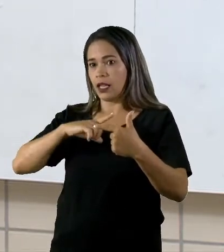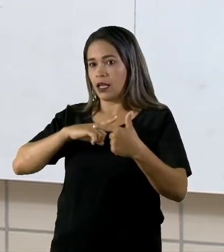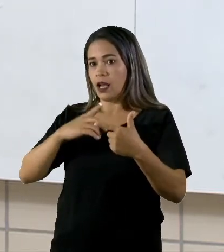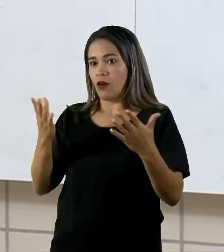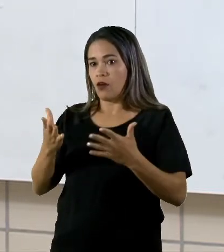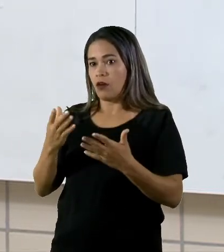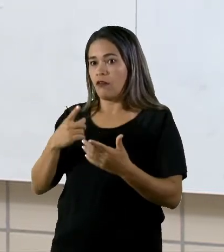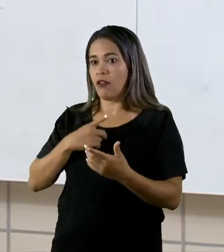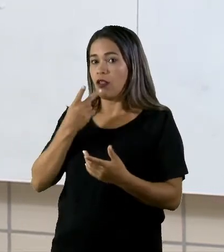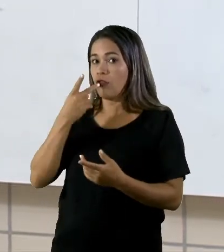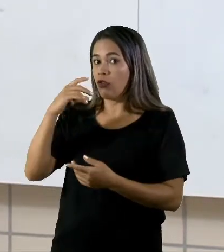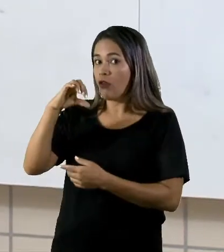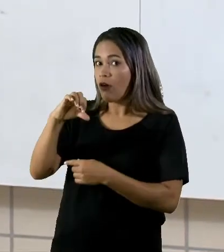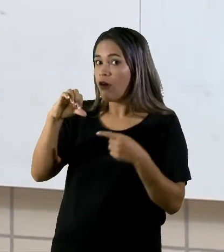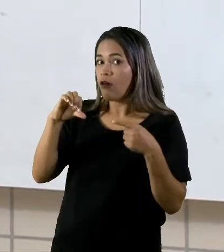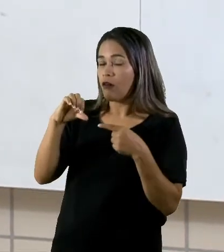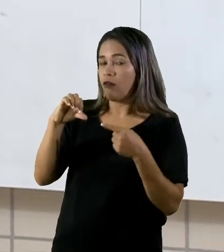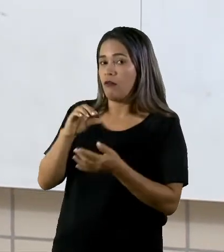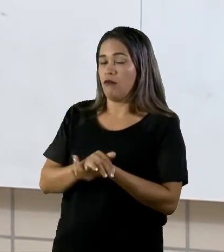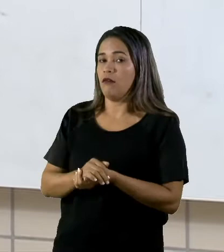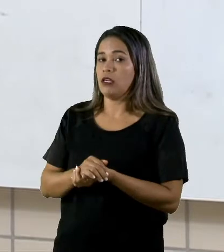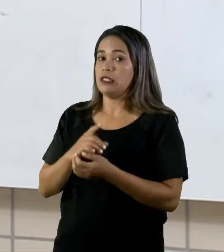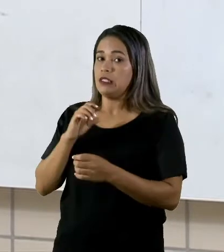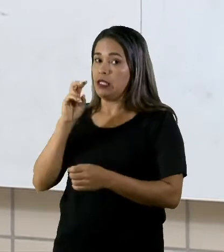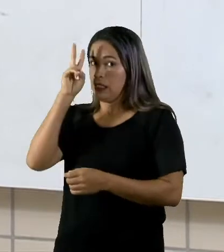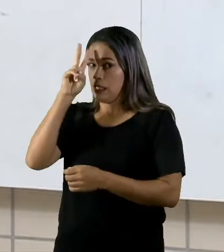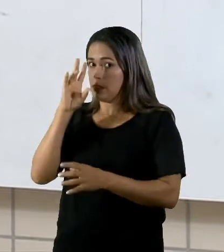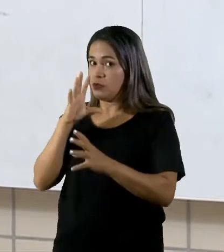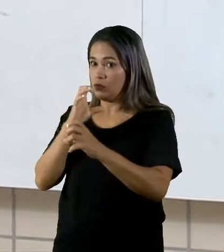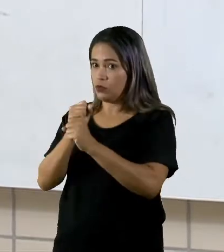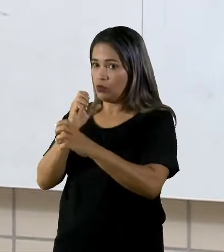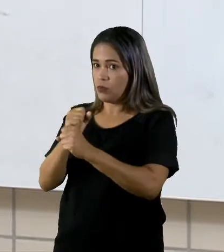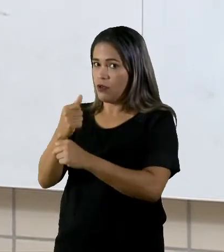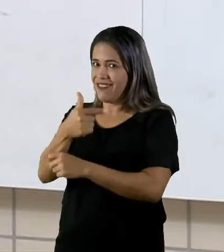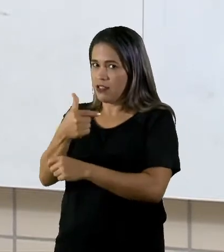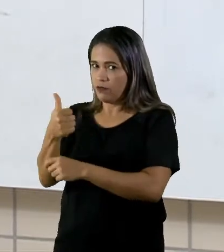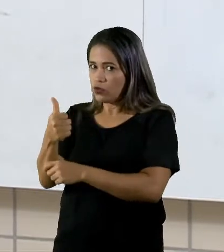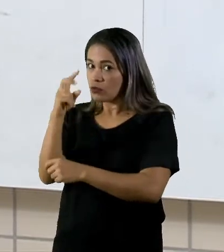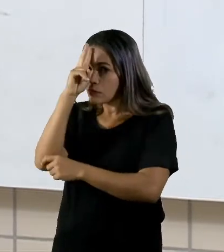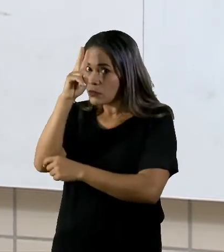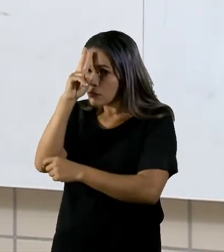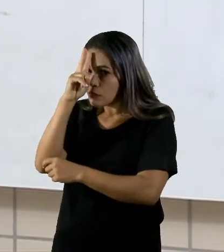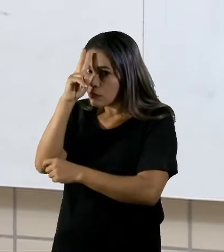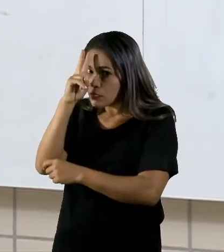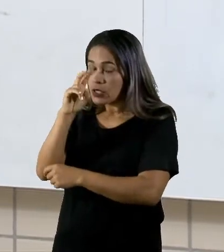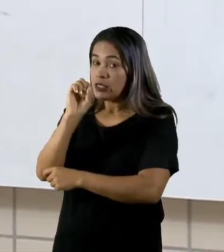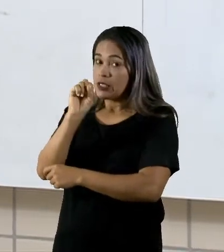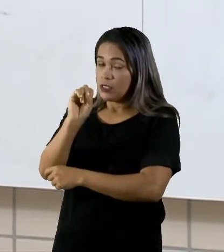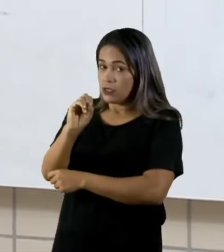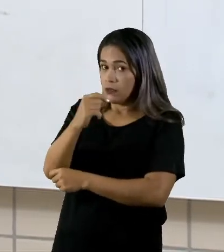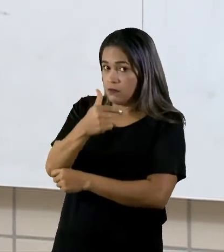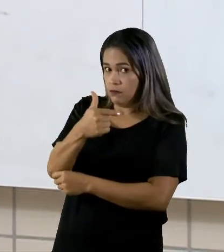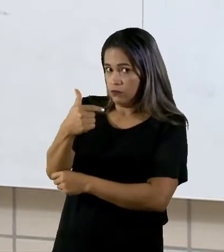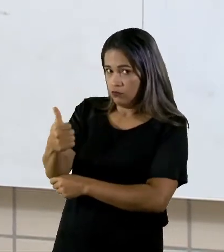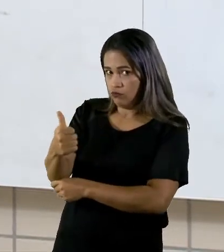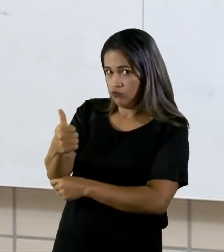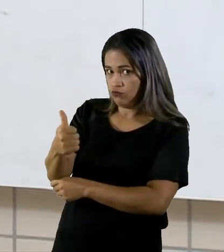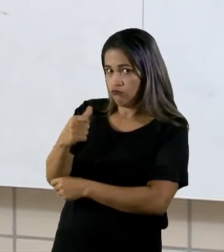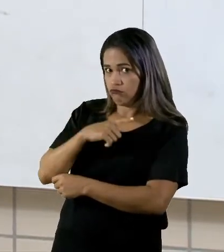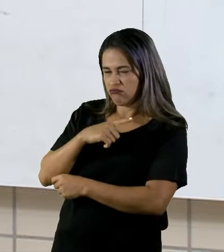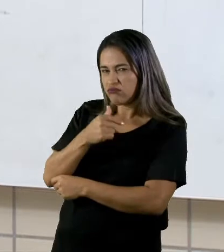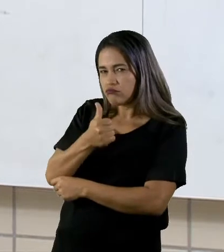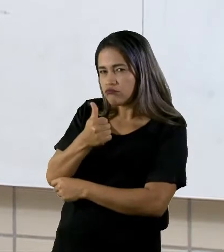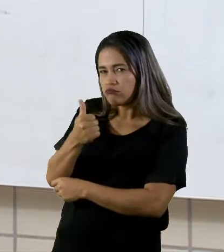falando do 9. Lembra, se eu somar aqui, dá 21. Se dá 21, turma, tem